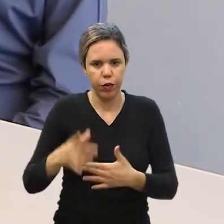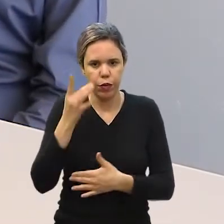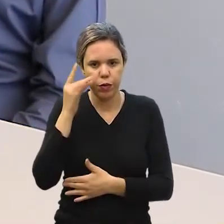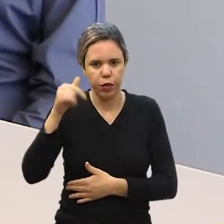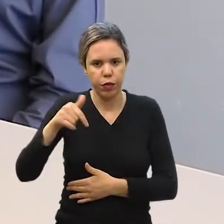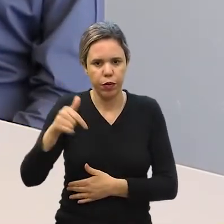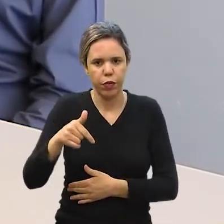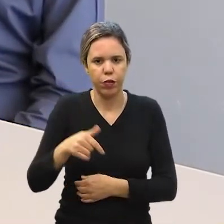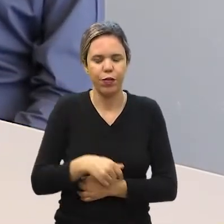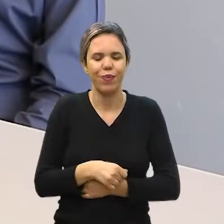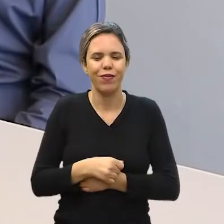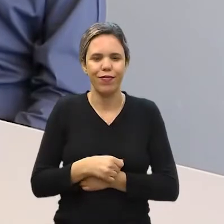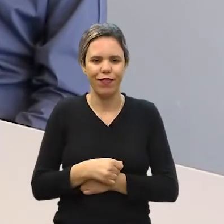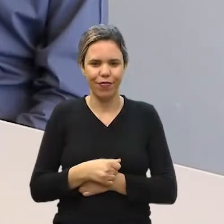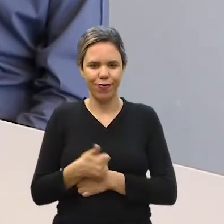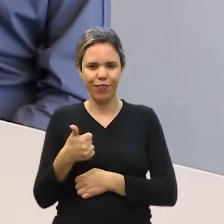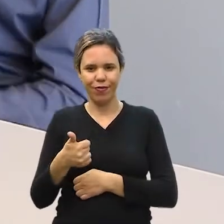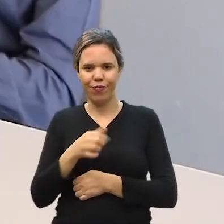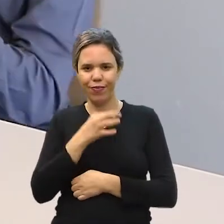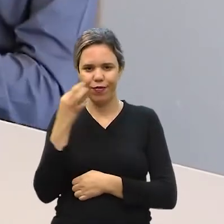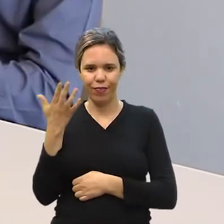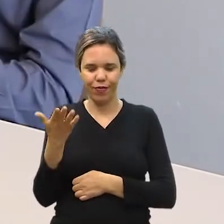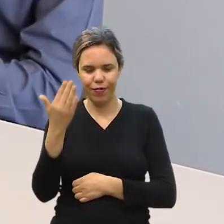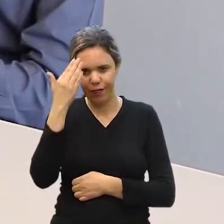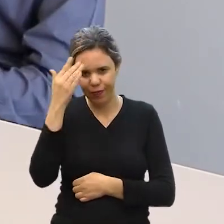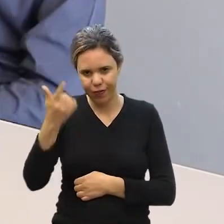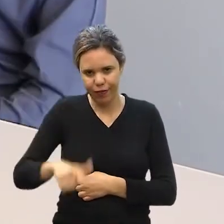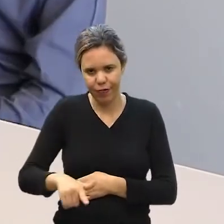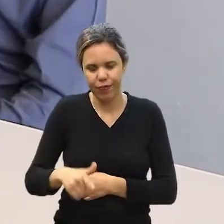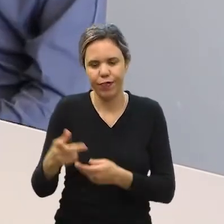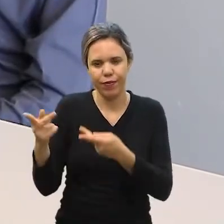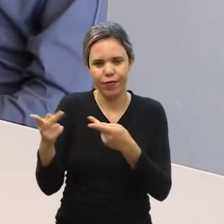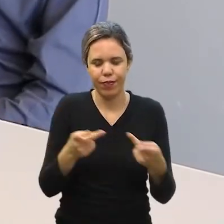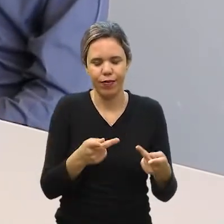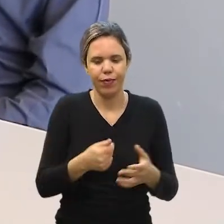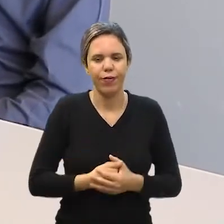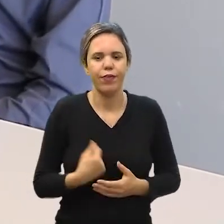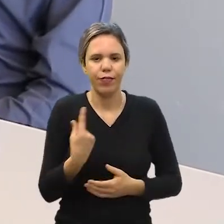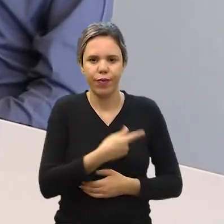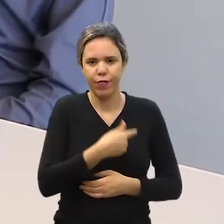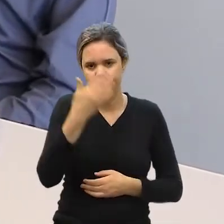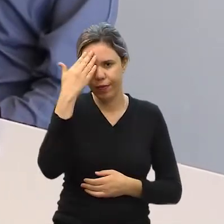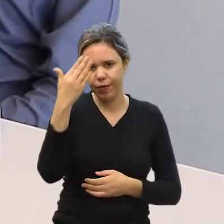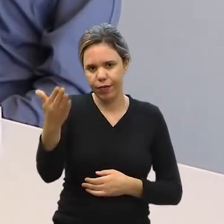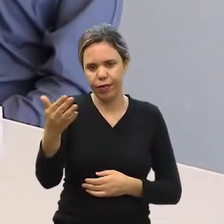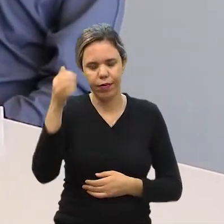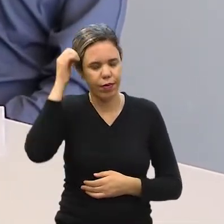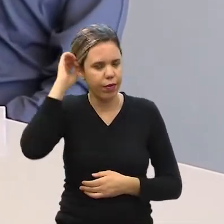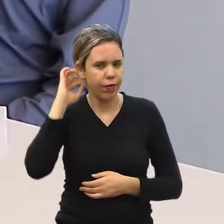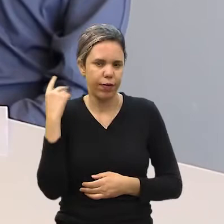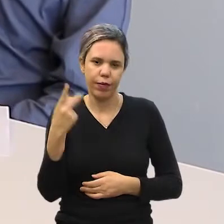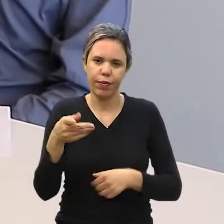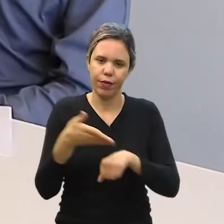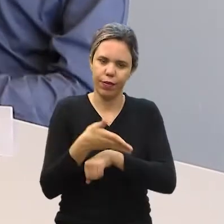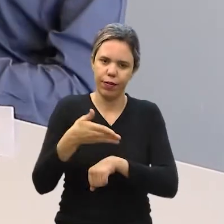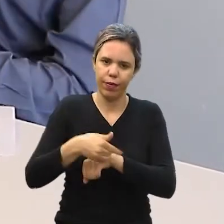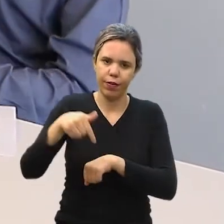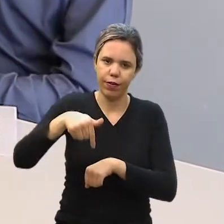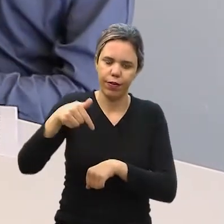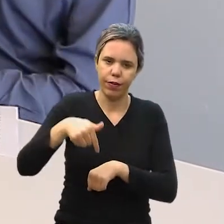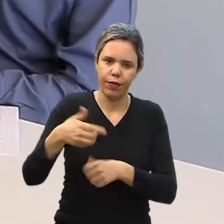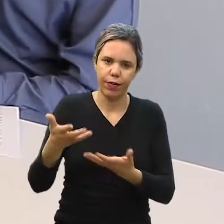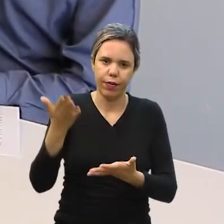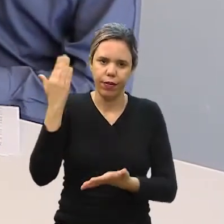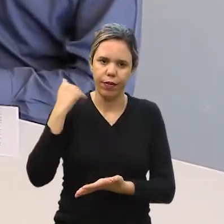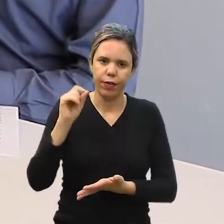presença aqui. Tudo bem, sim, com você. Tudo bom. Obrigado novamente pelo convite. Nós que agradecemos a sua participação. Nós